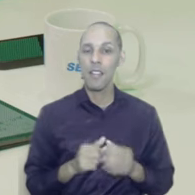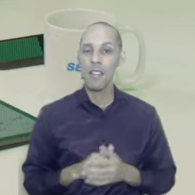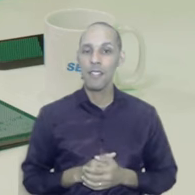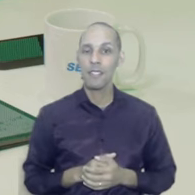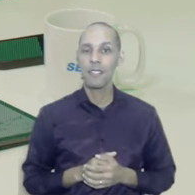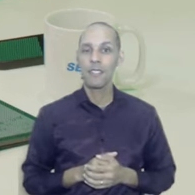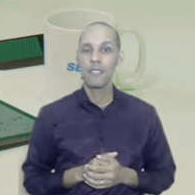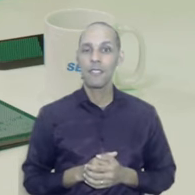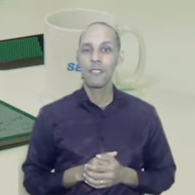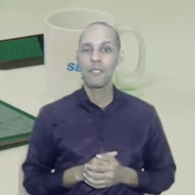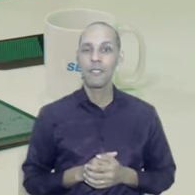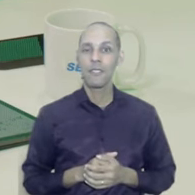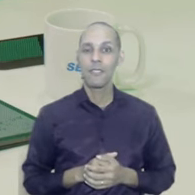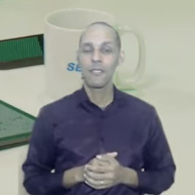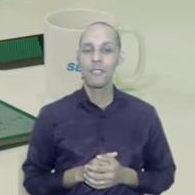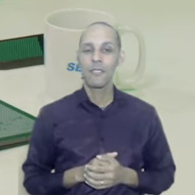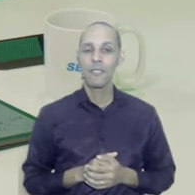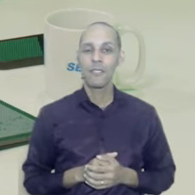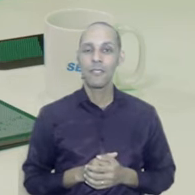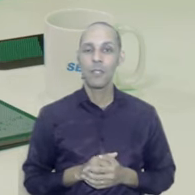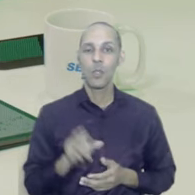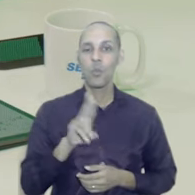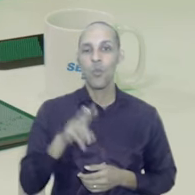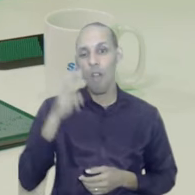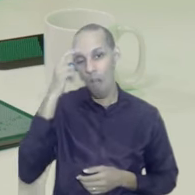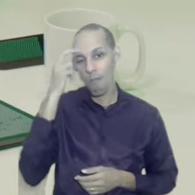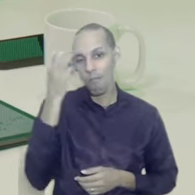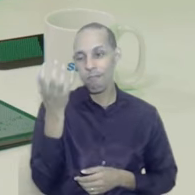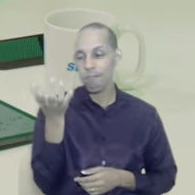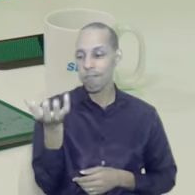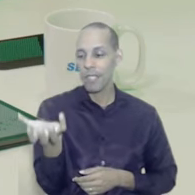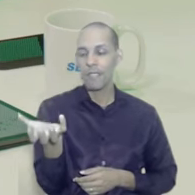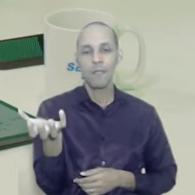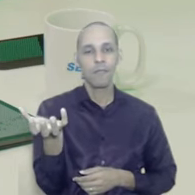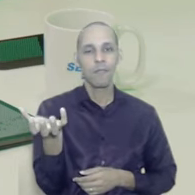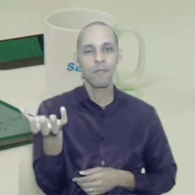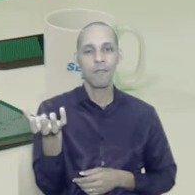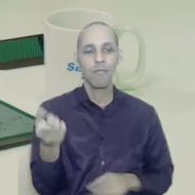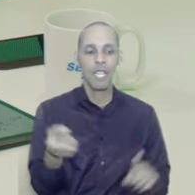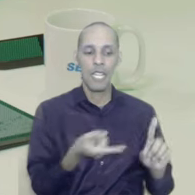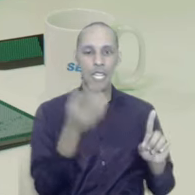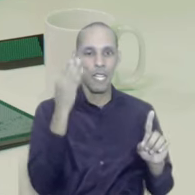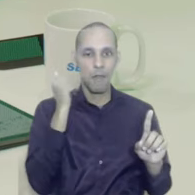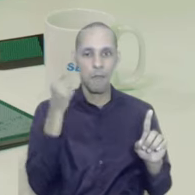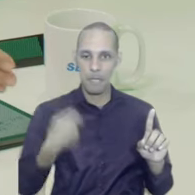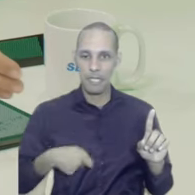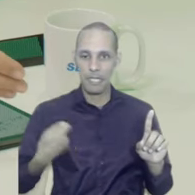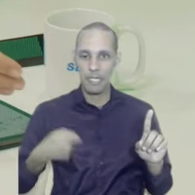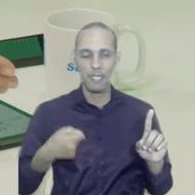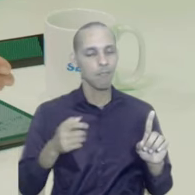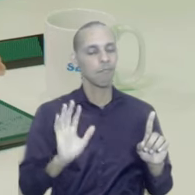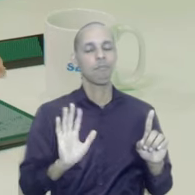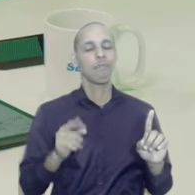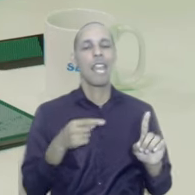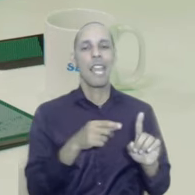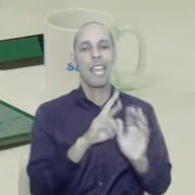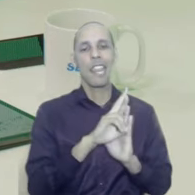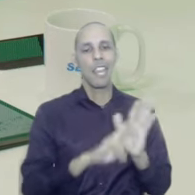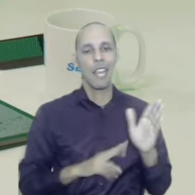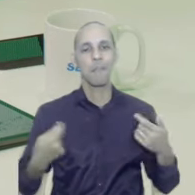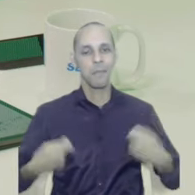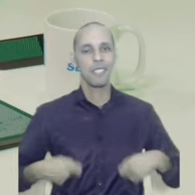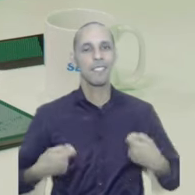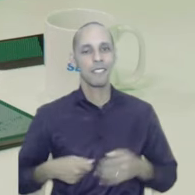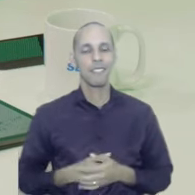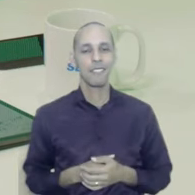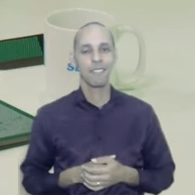porque tá aplicando a inteligência artificial Ele precisa saber disso não ele precisa do resultado né ele precisa de